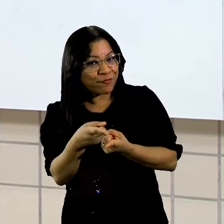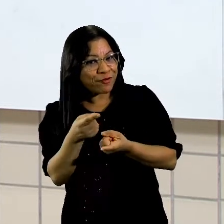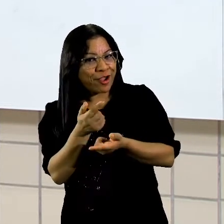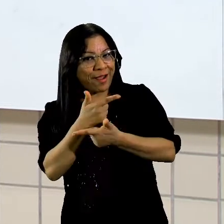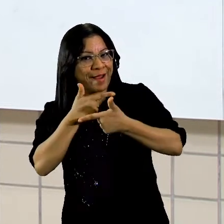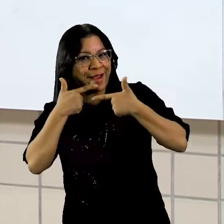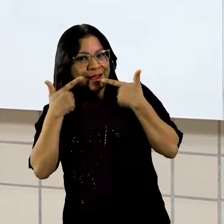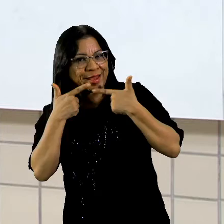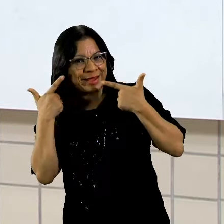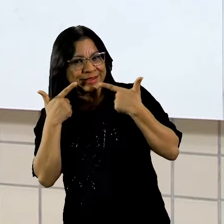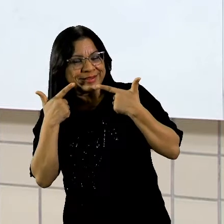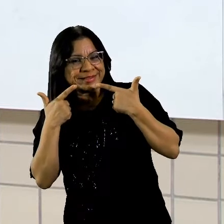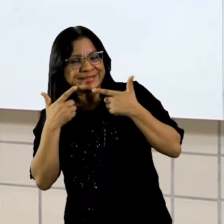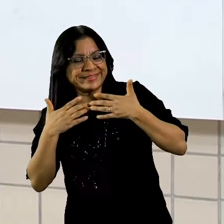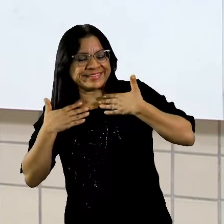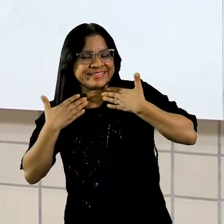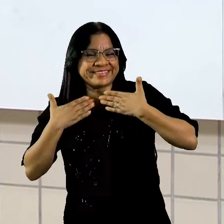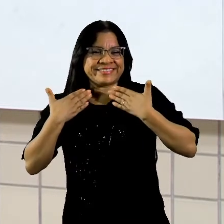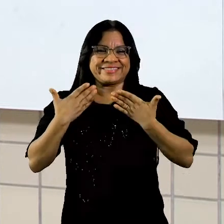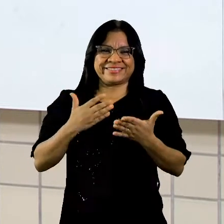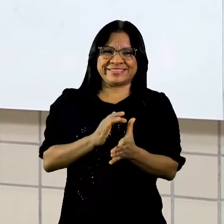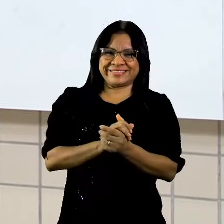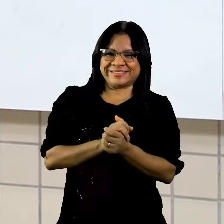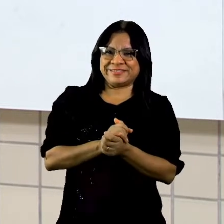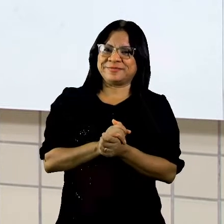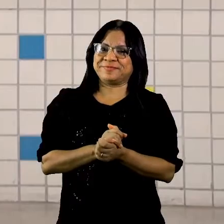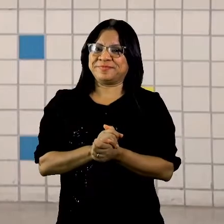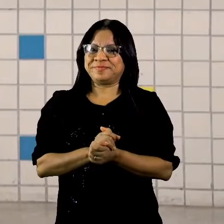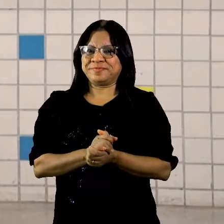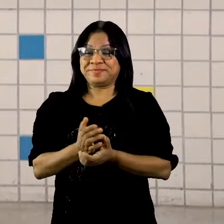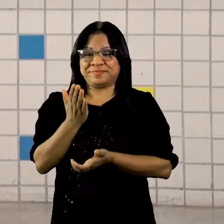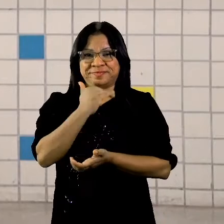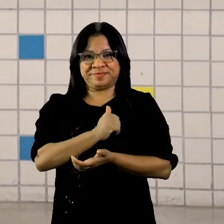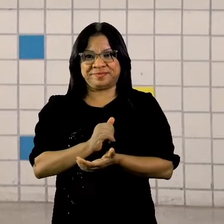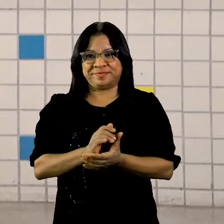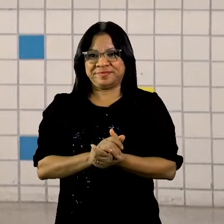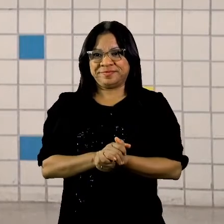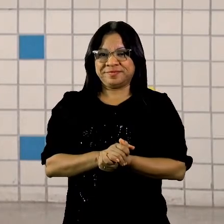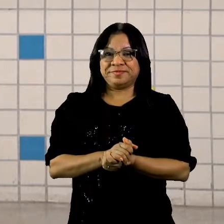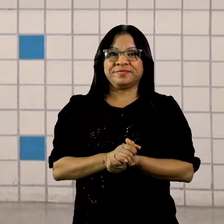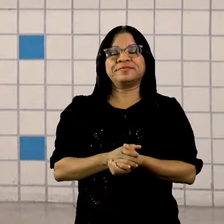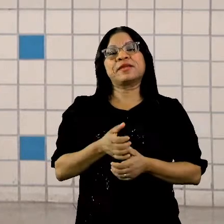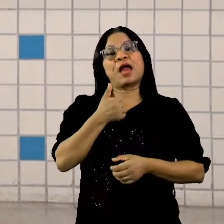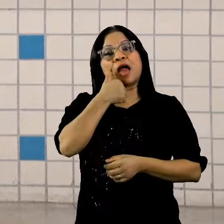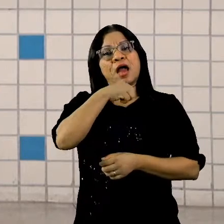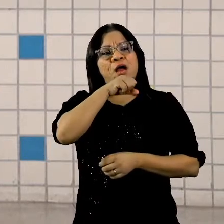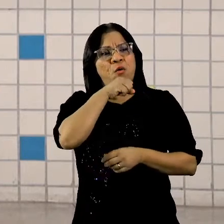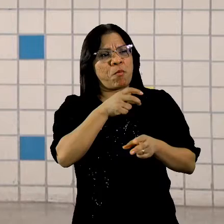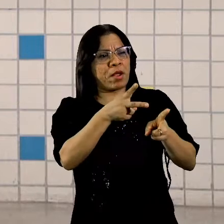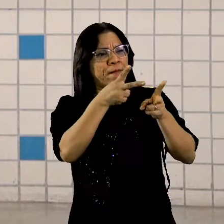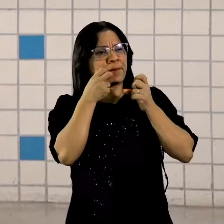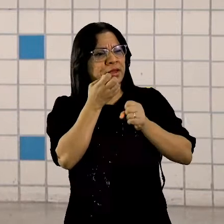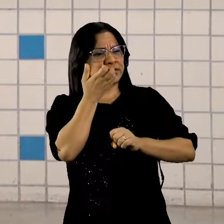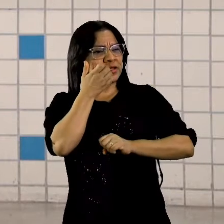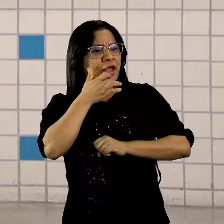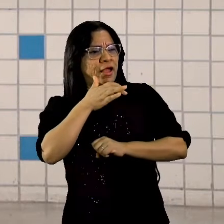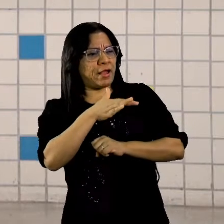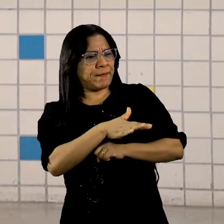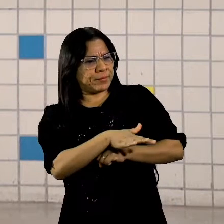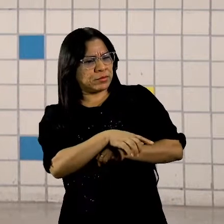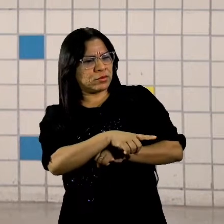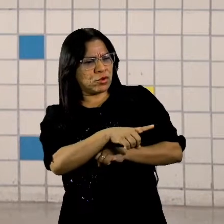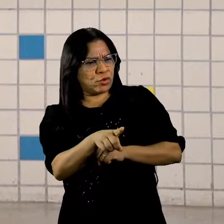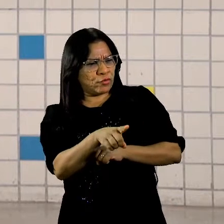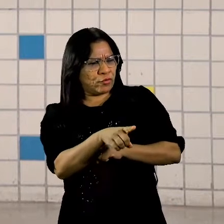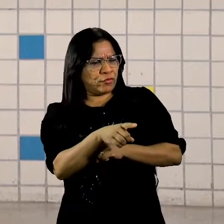provocar humor nos leitores. Vamos lá? O pai nota que seus filhos estão muito quietos e vai